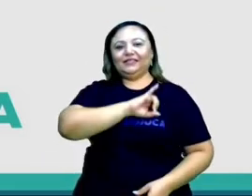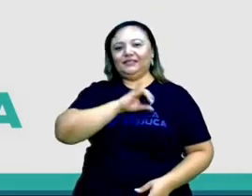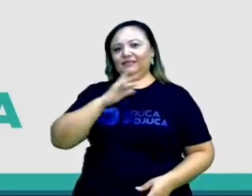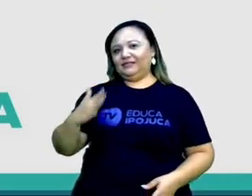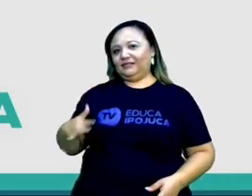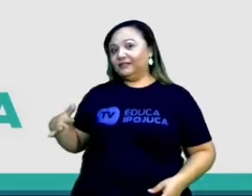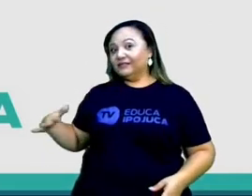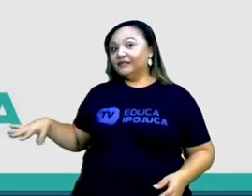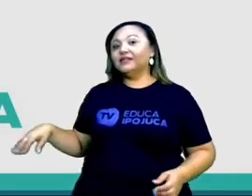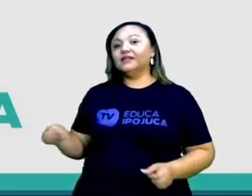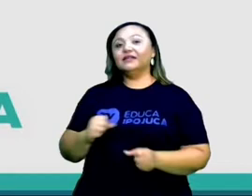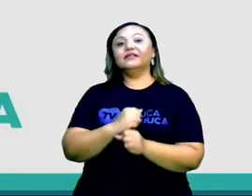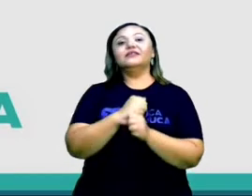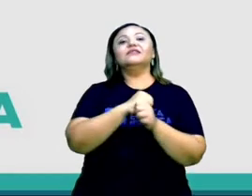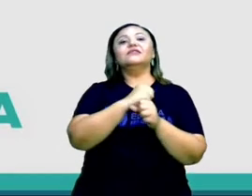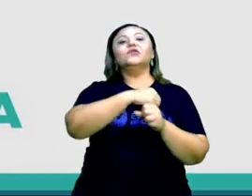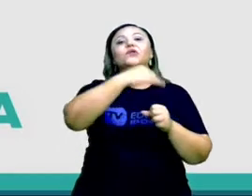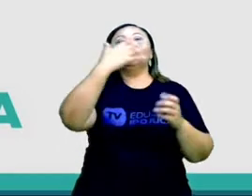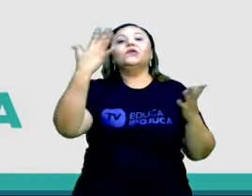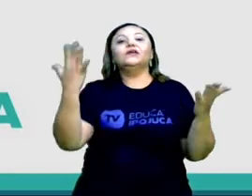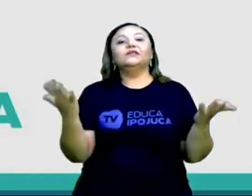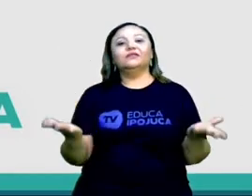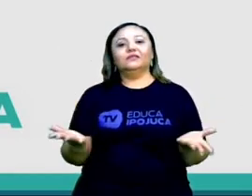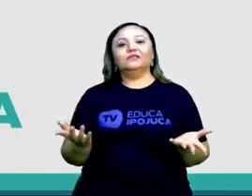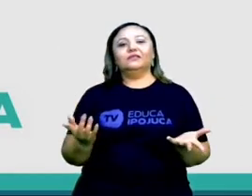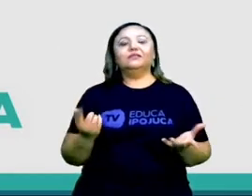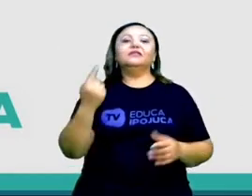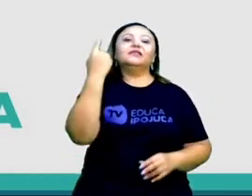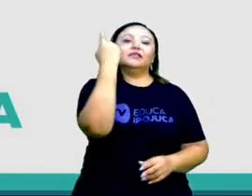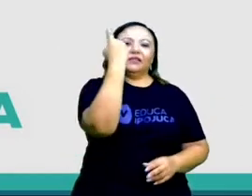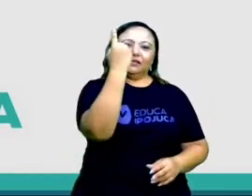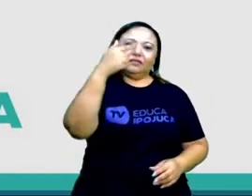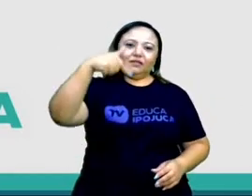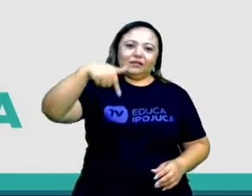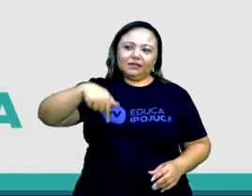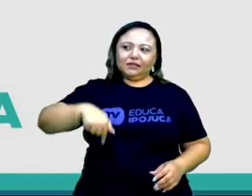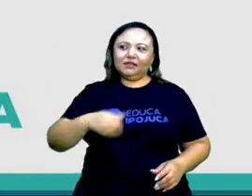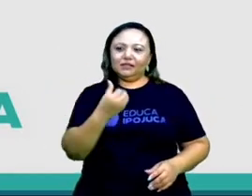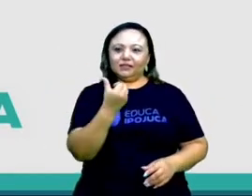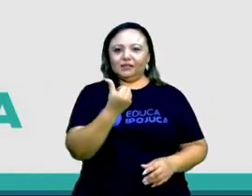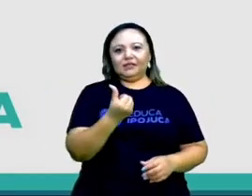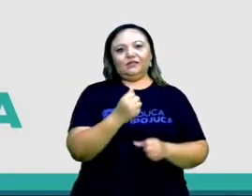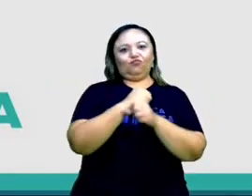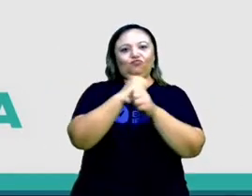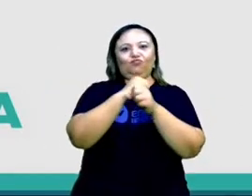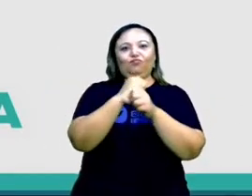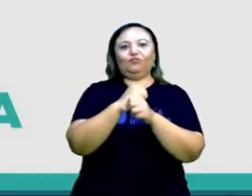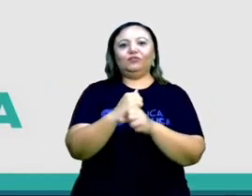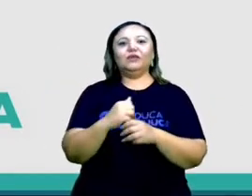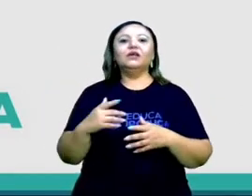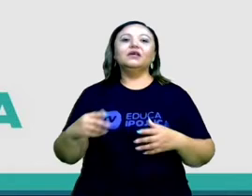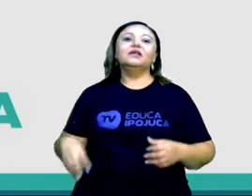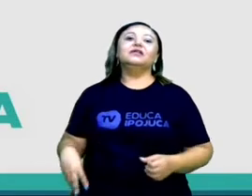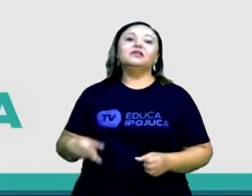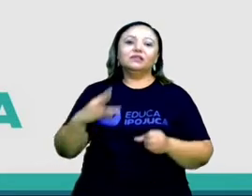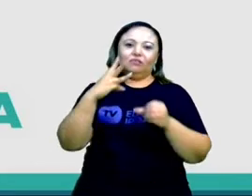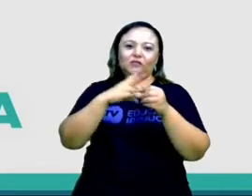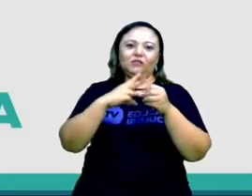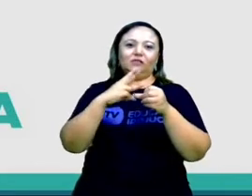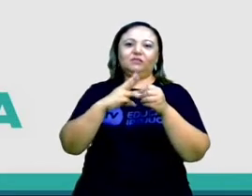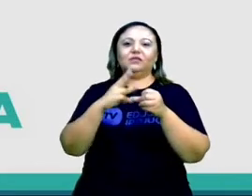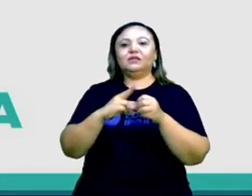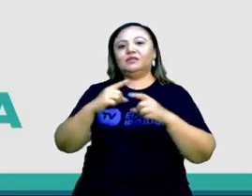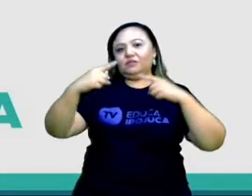nossa cidade. E Ipojuca está completando 176 anos de